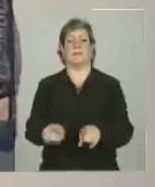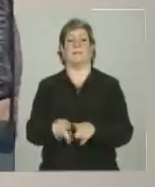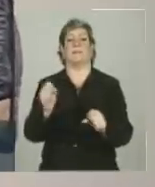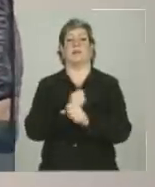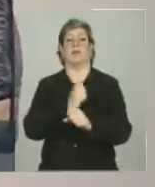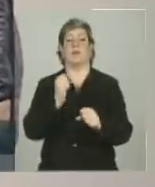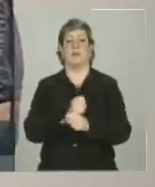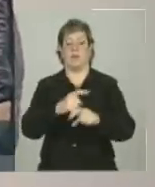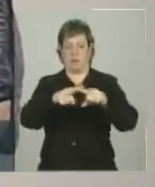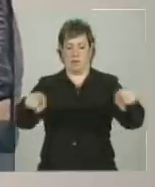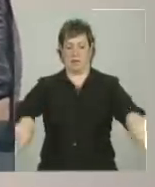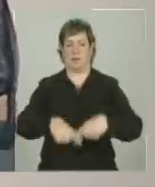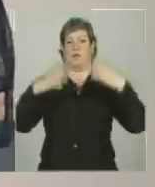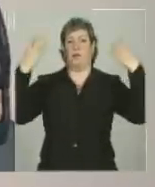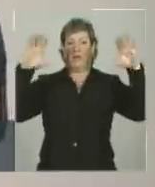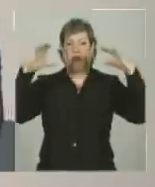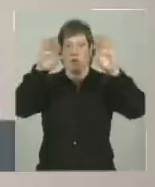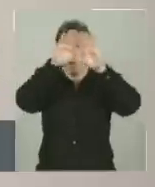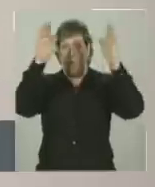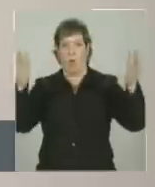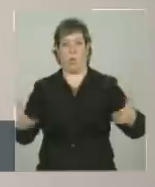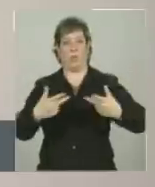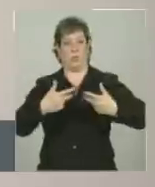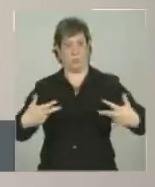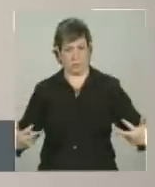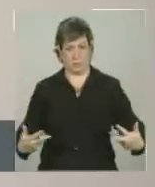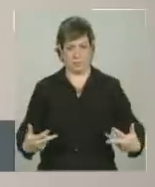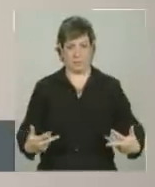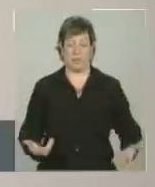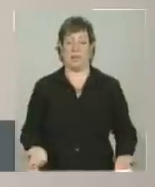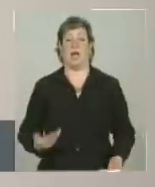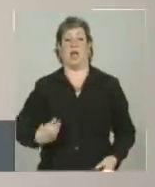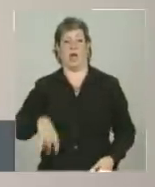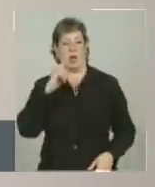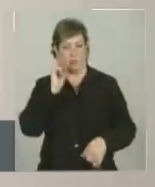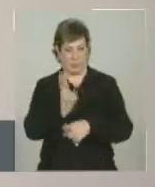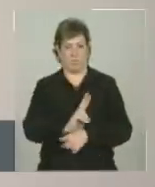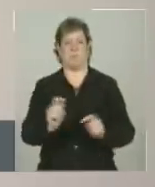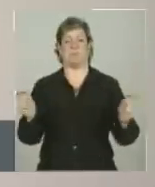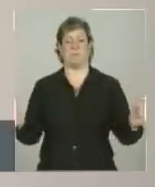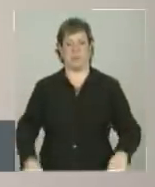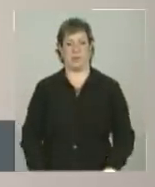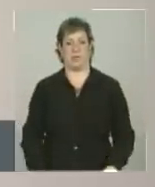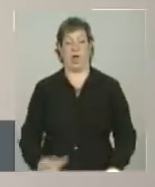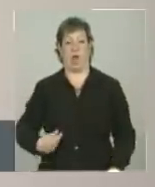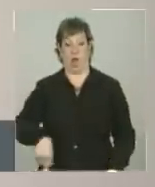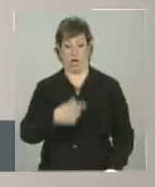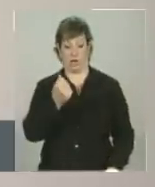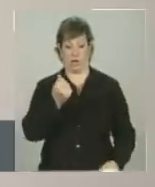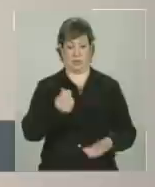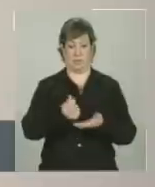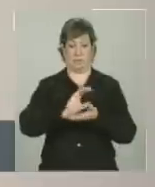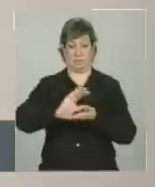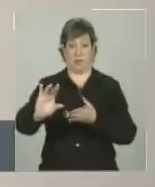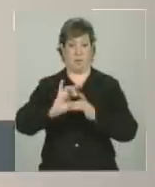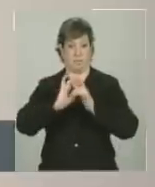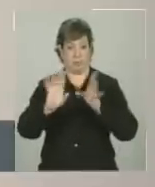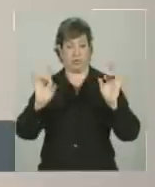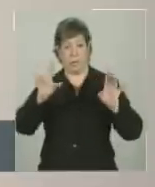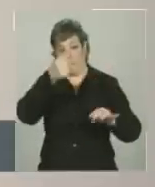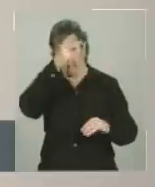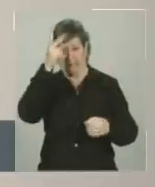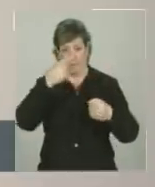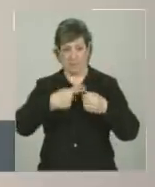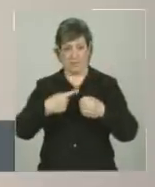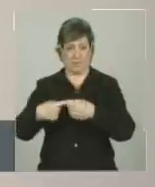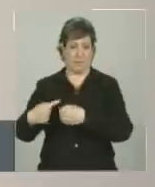de quadras esportivas. O nosso recurso só é liberado para as prefeituras e os